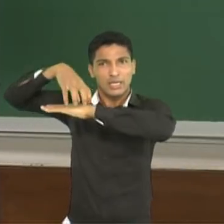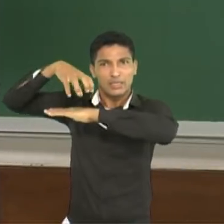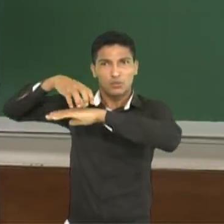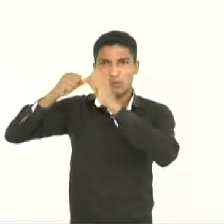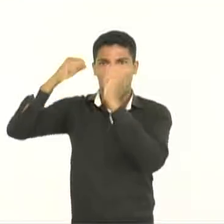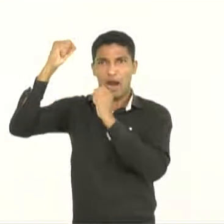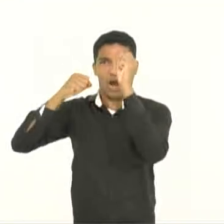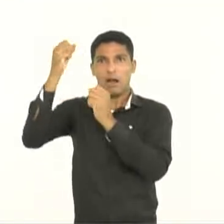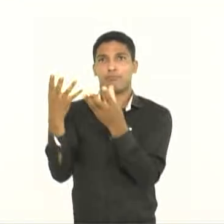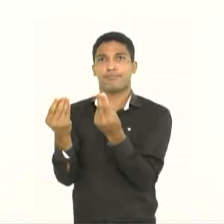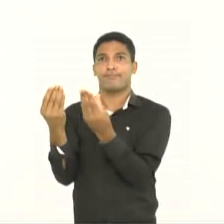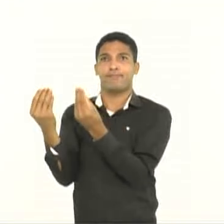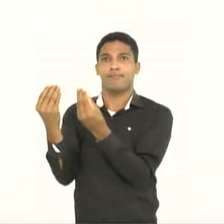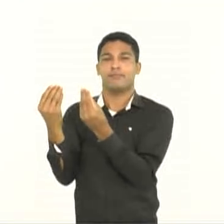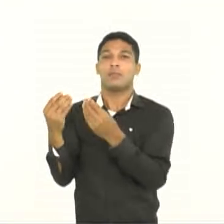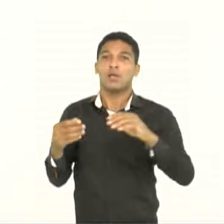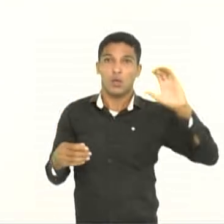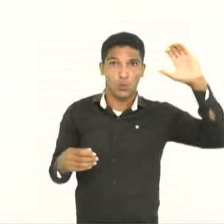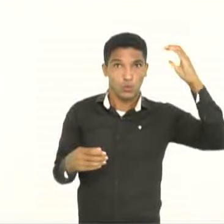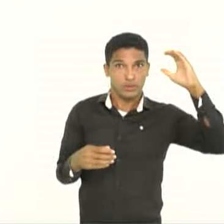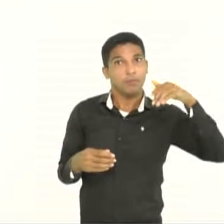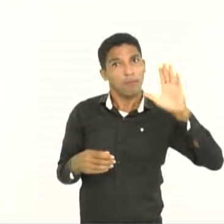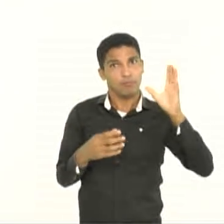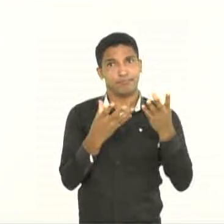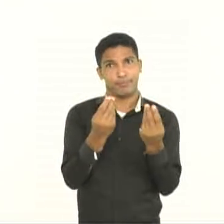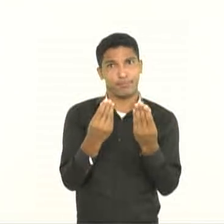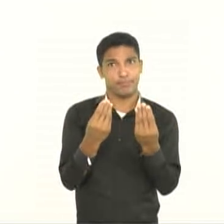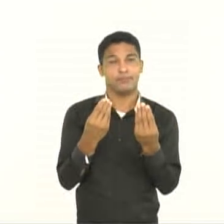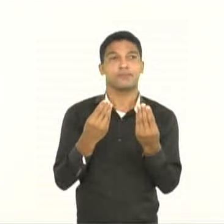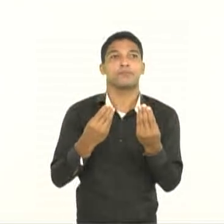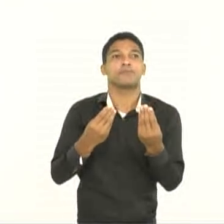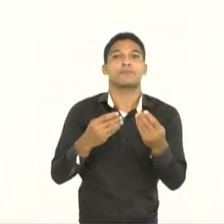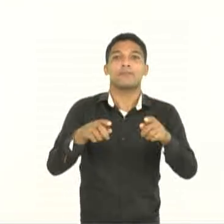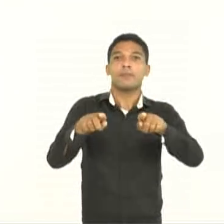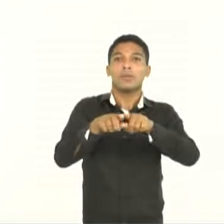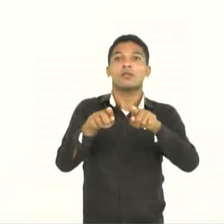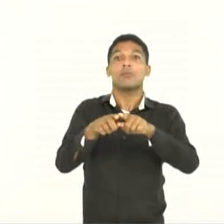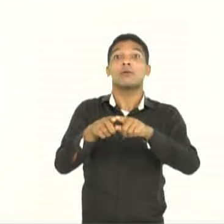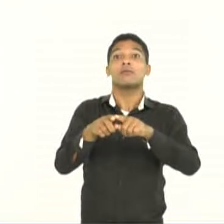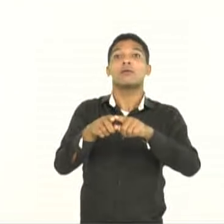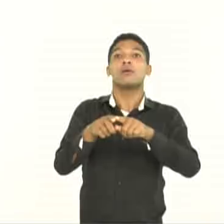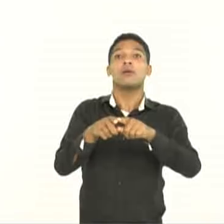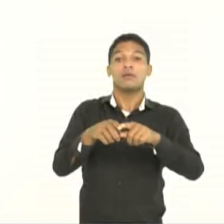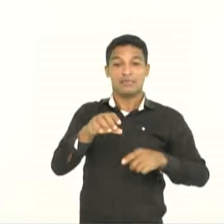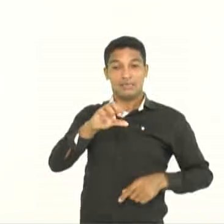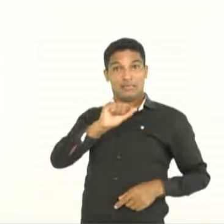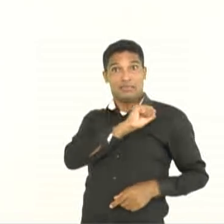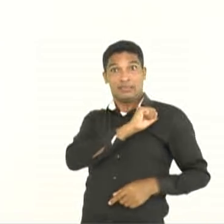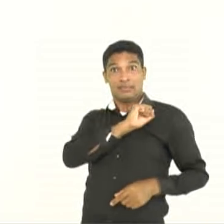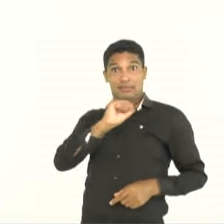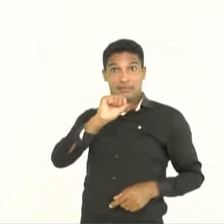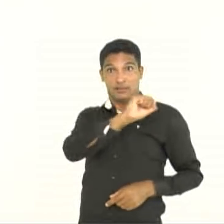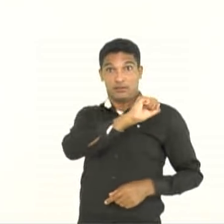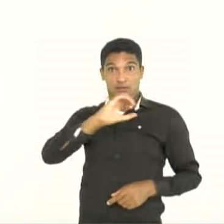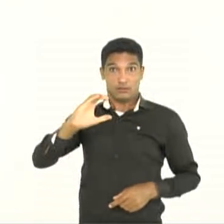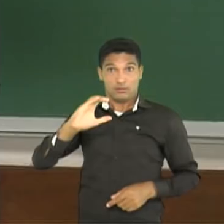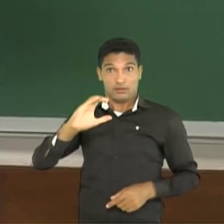entre Joinville, Blumenau e Brusque, nós vamos ter uma concentração também, mais na porção norte